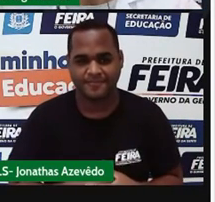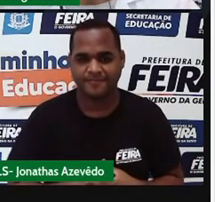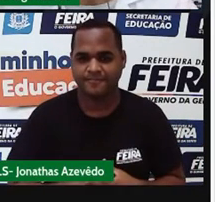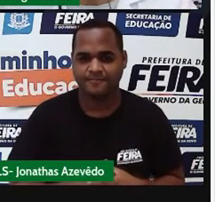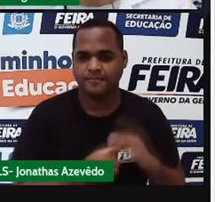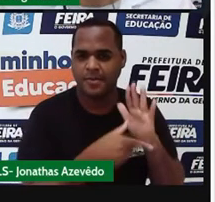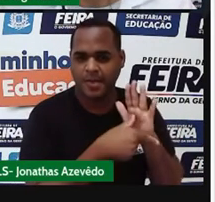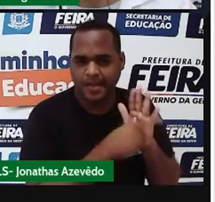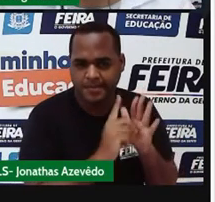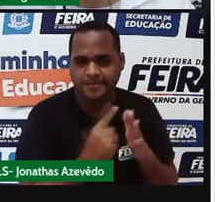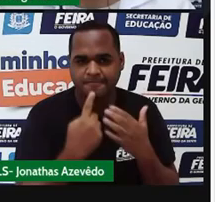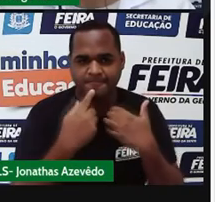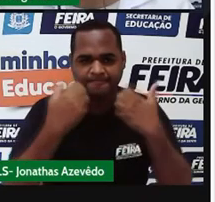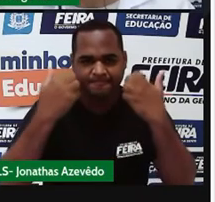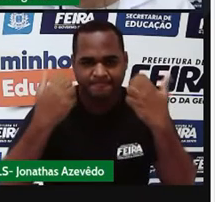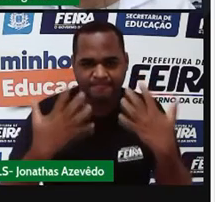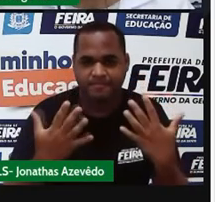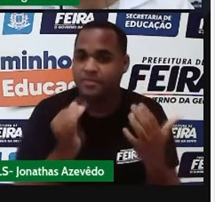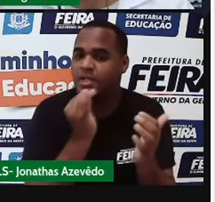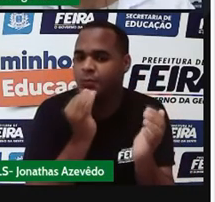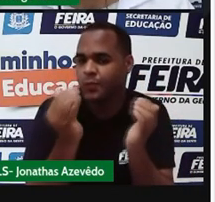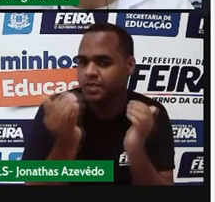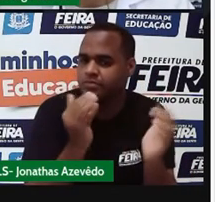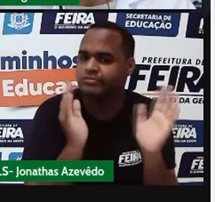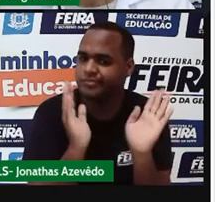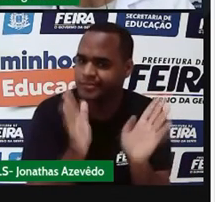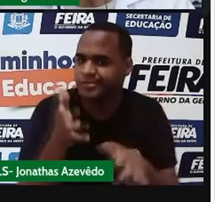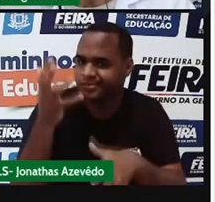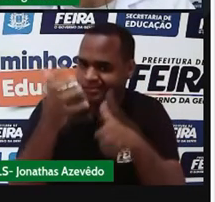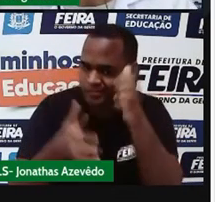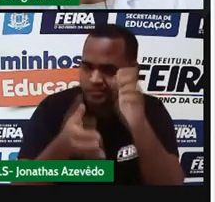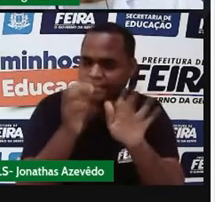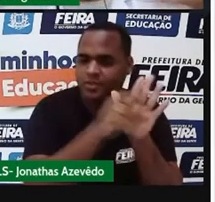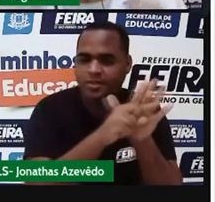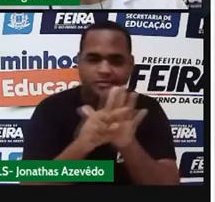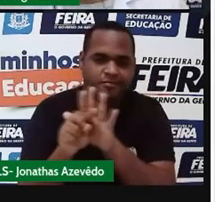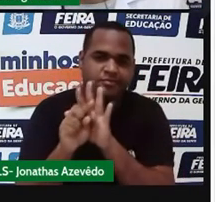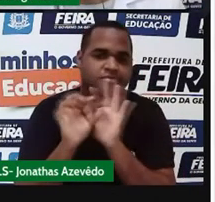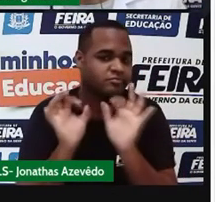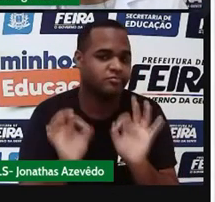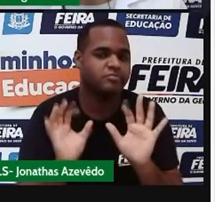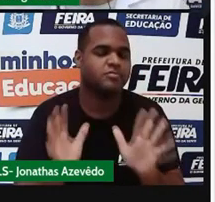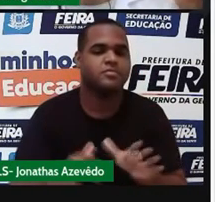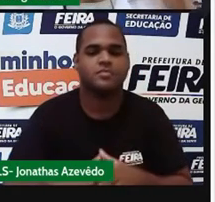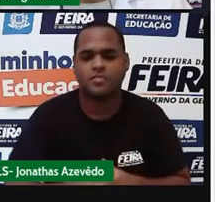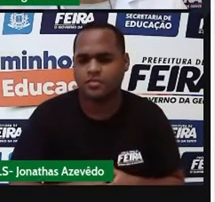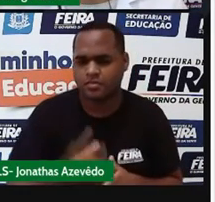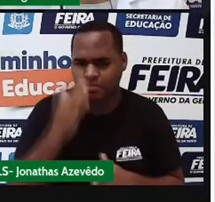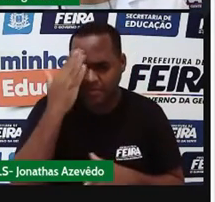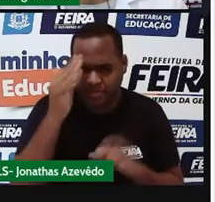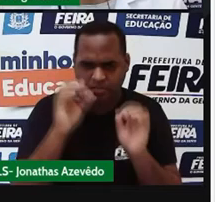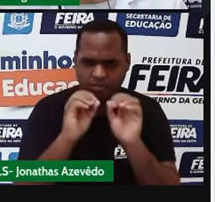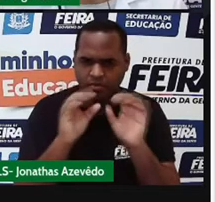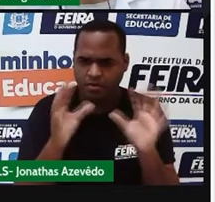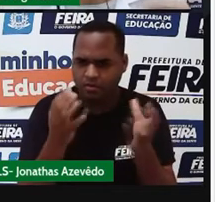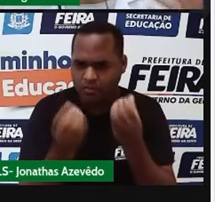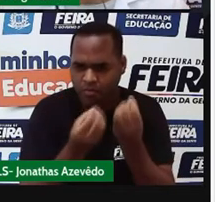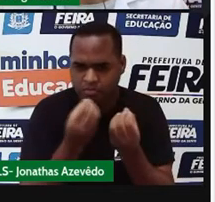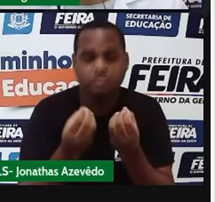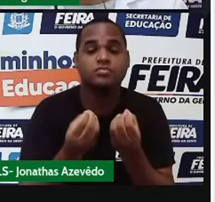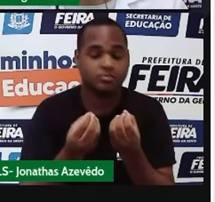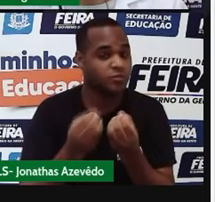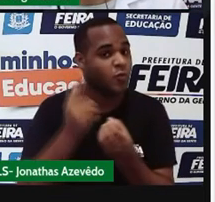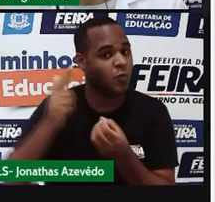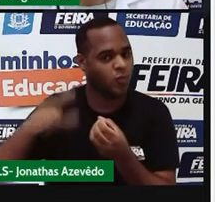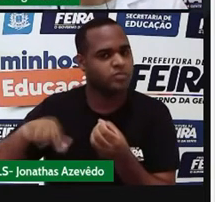lá em cima lembra a gente fez essa divisão de 2 por 3 tá bom entendeu esse processo vem para a gente